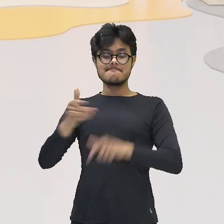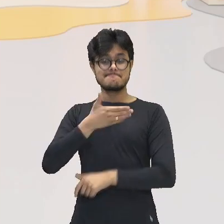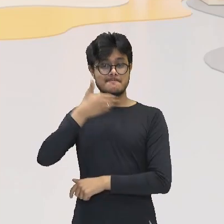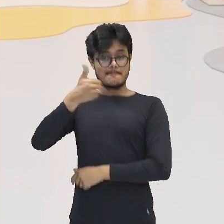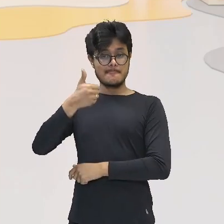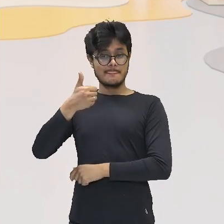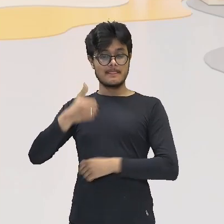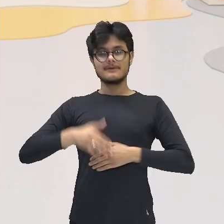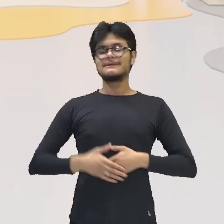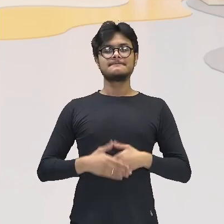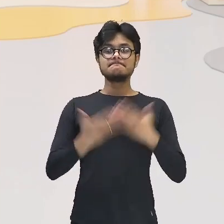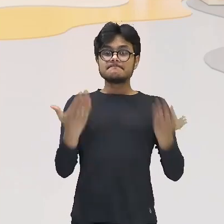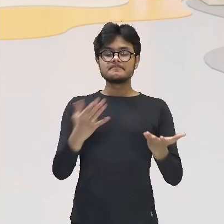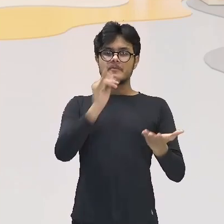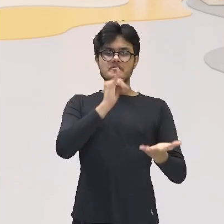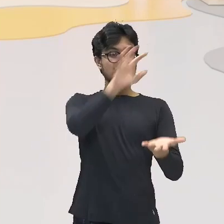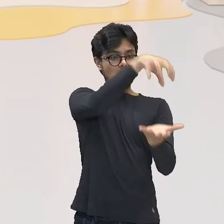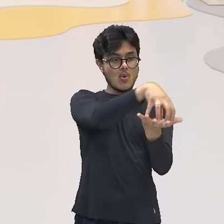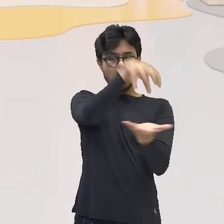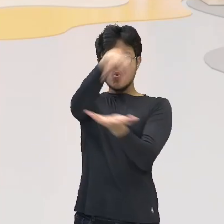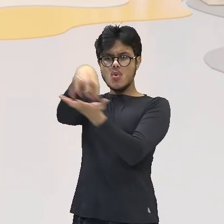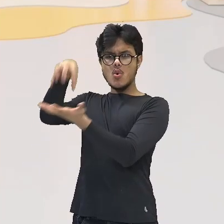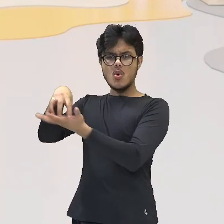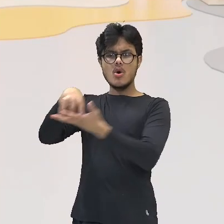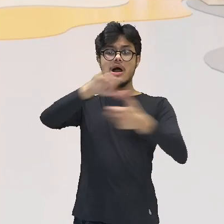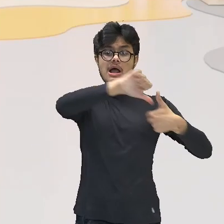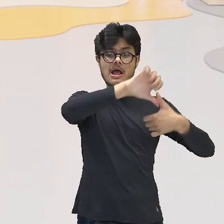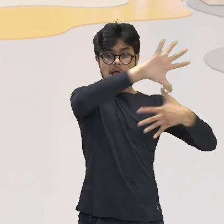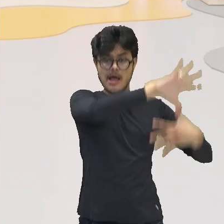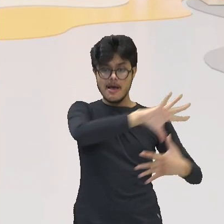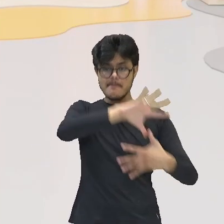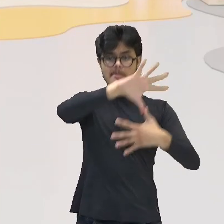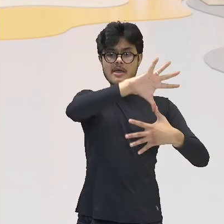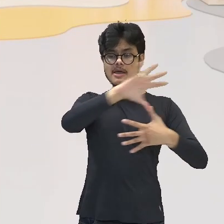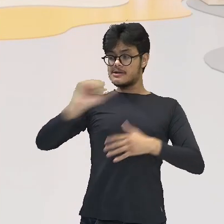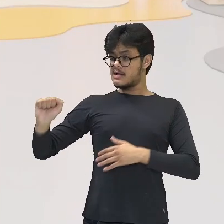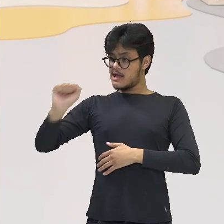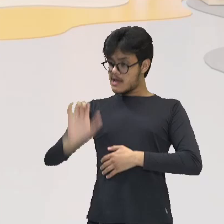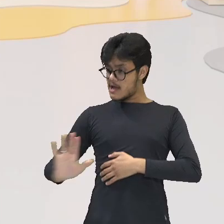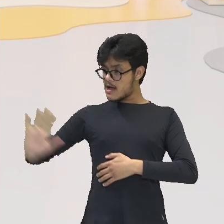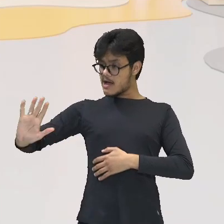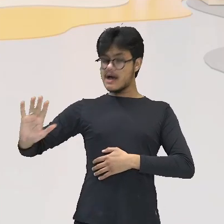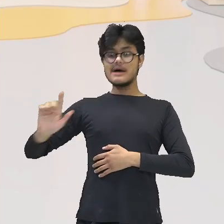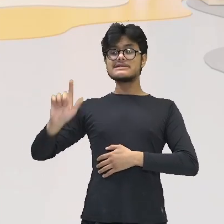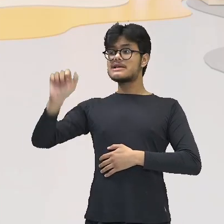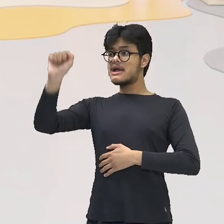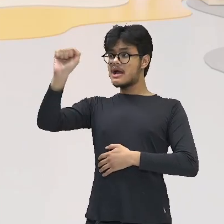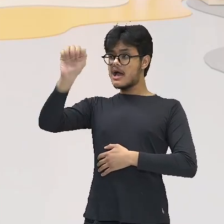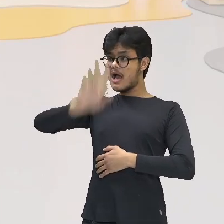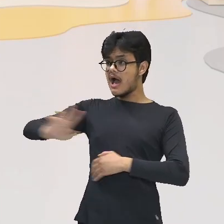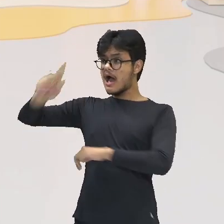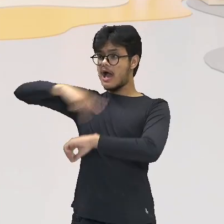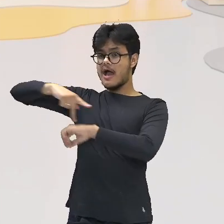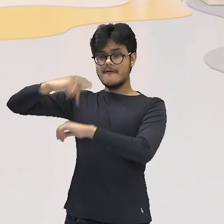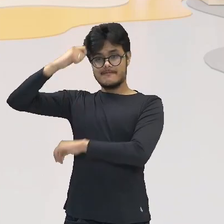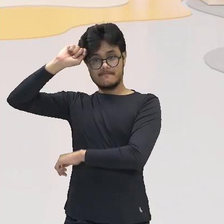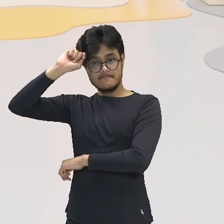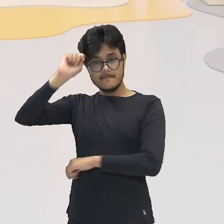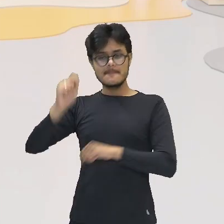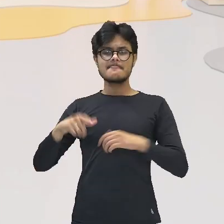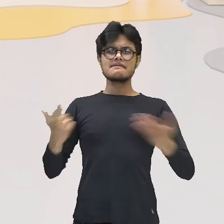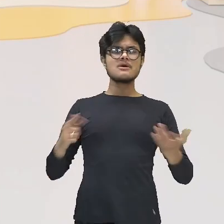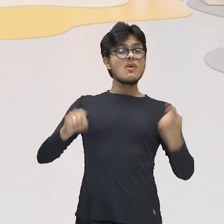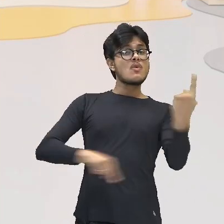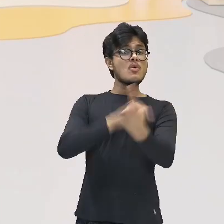criando colônias, como na América, na Ásia, na África, e elas tinham como objetivo